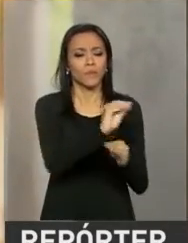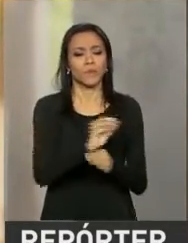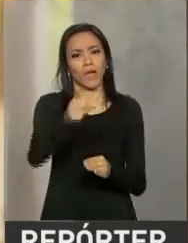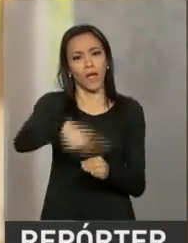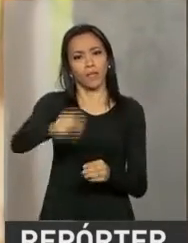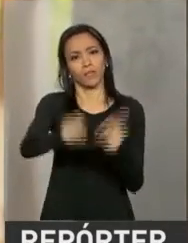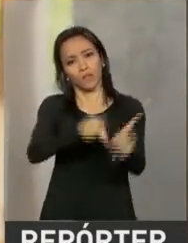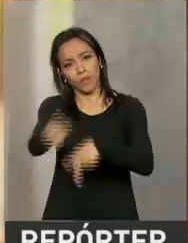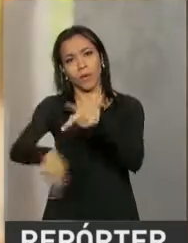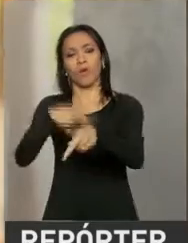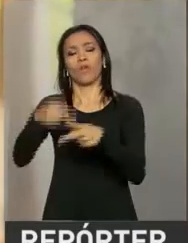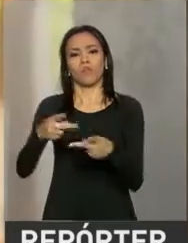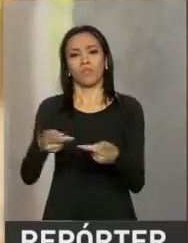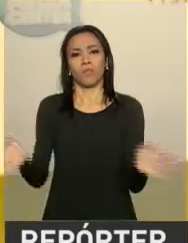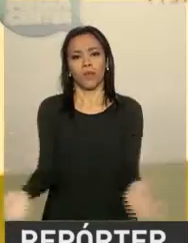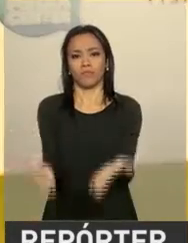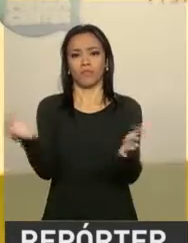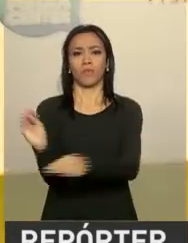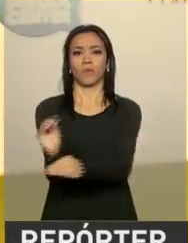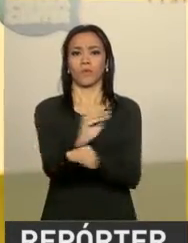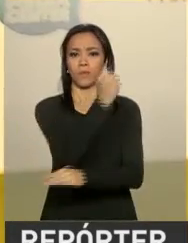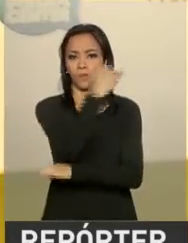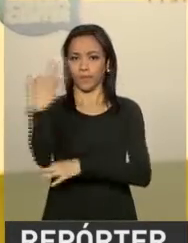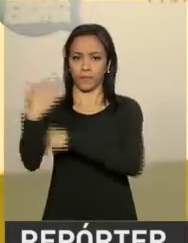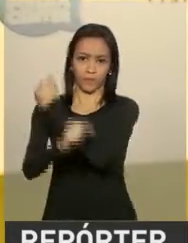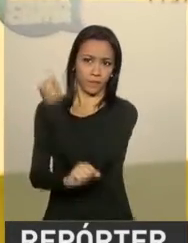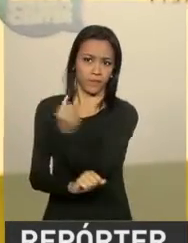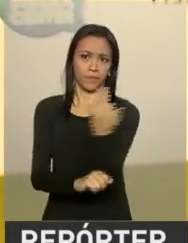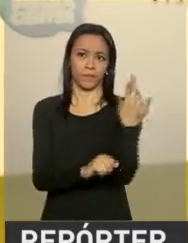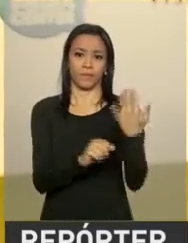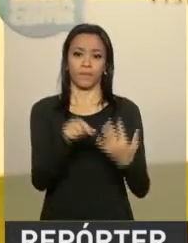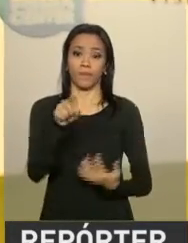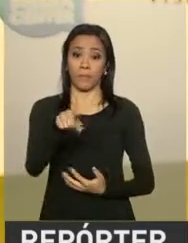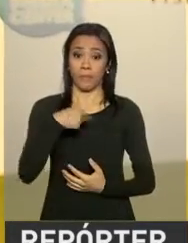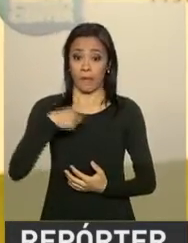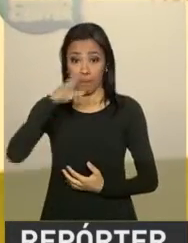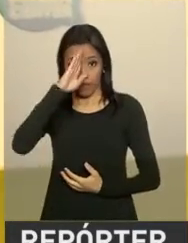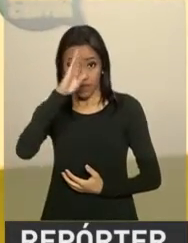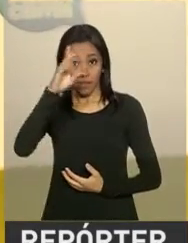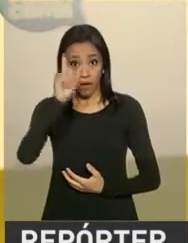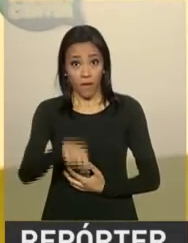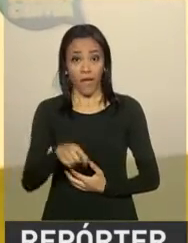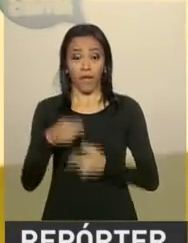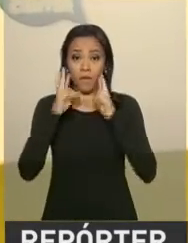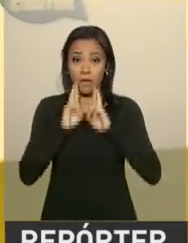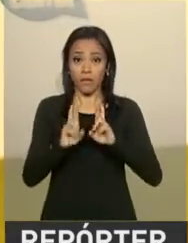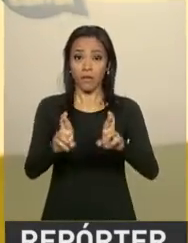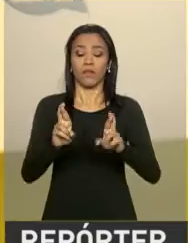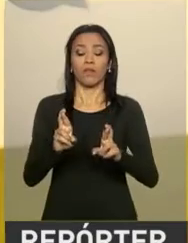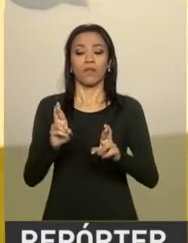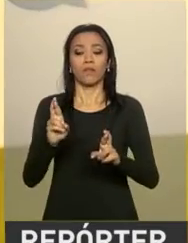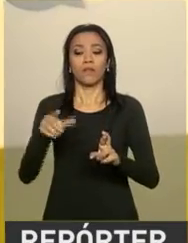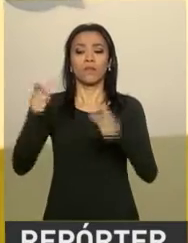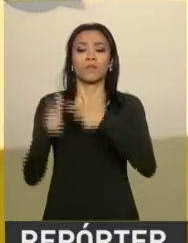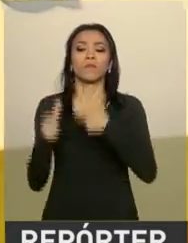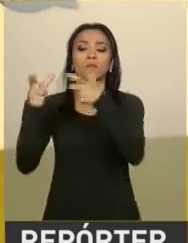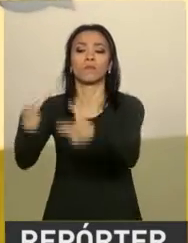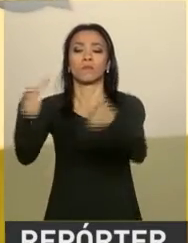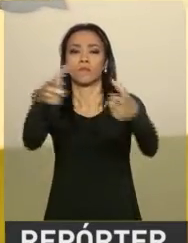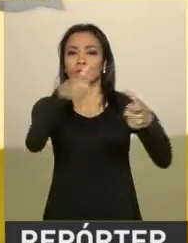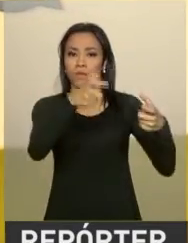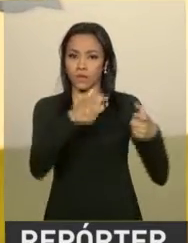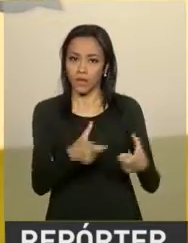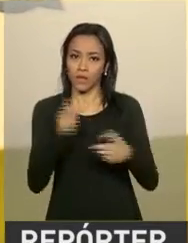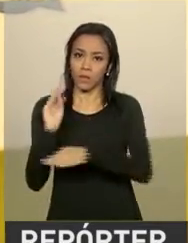assim conservar a biodiversidade a principal política é o reconhecimento desses territórios né reconhecimento ea criação de territórios